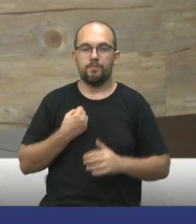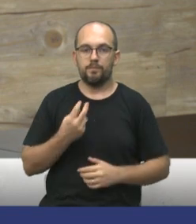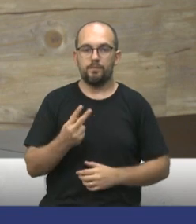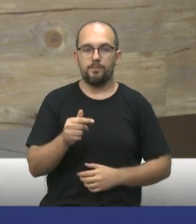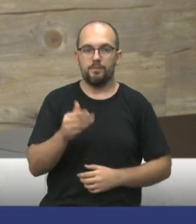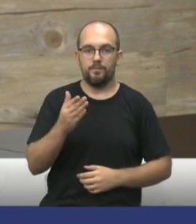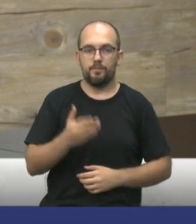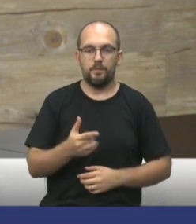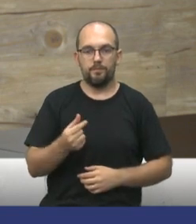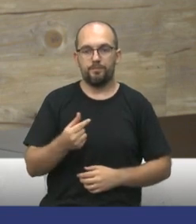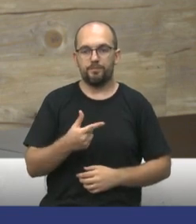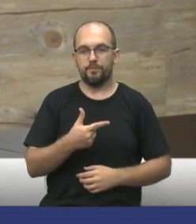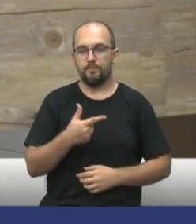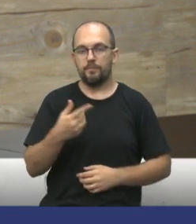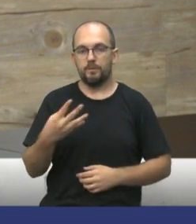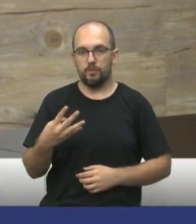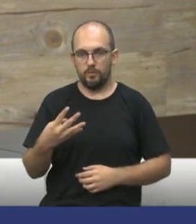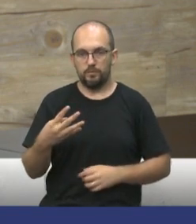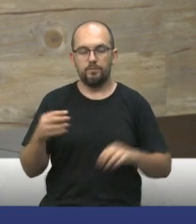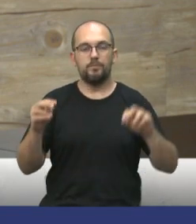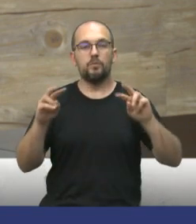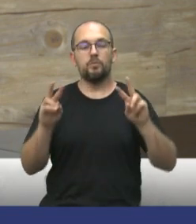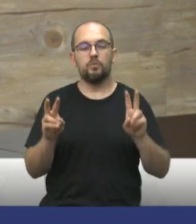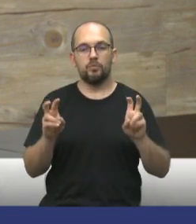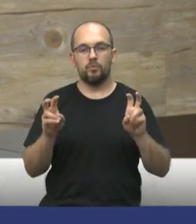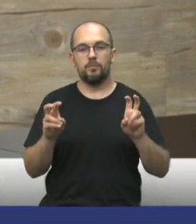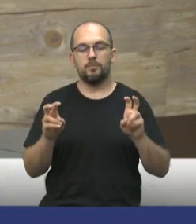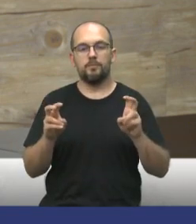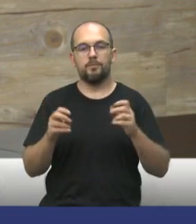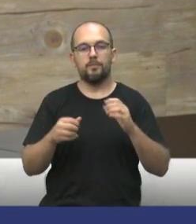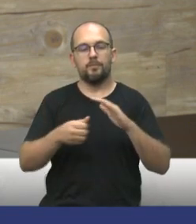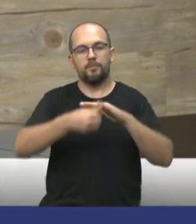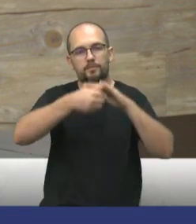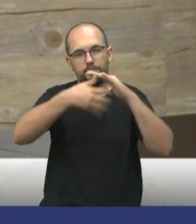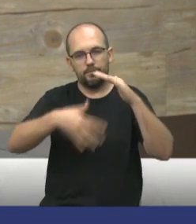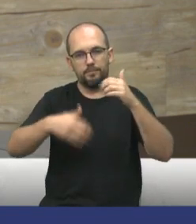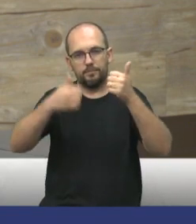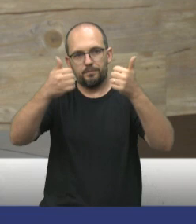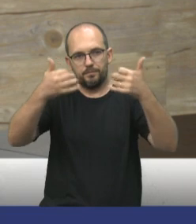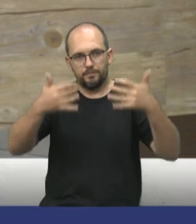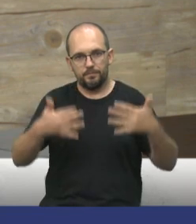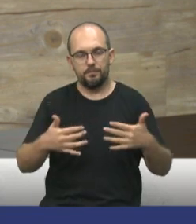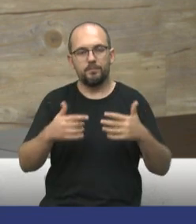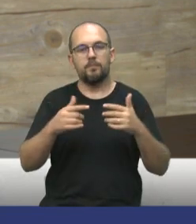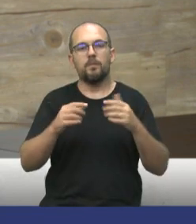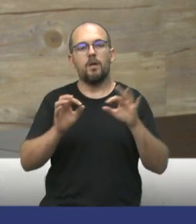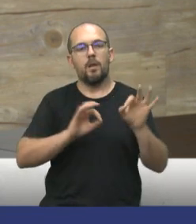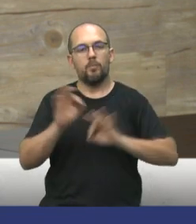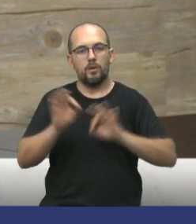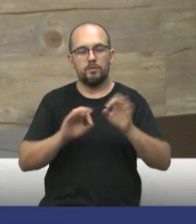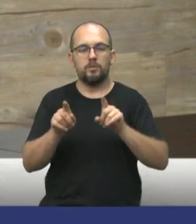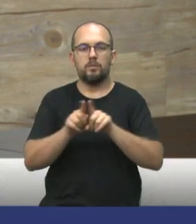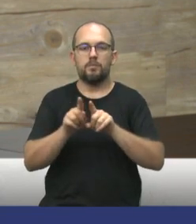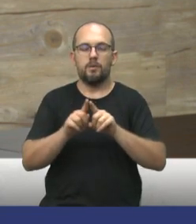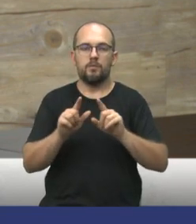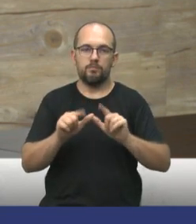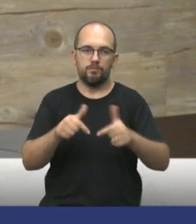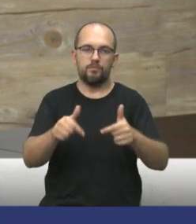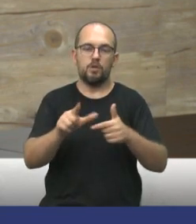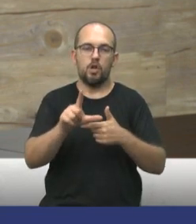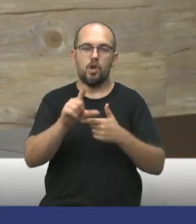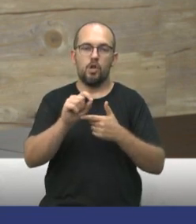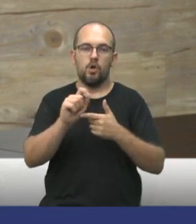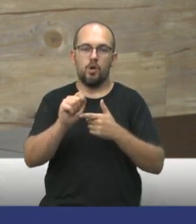27 de 2024, que dispõe sobre as diretrizes para a elaboração e execução da lei orçamentária